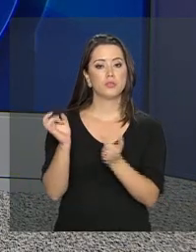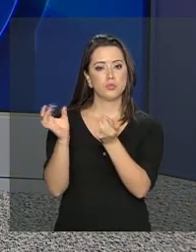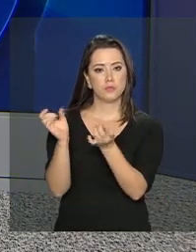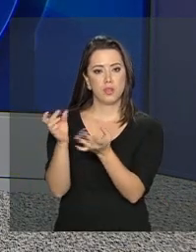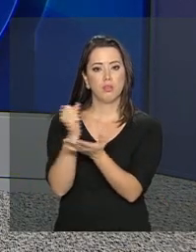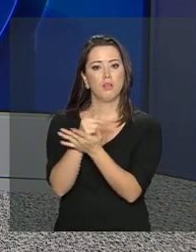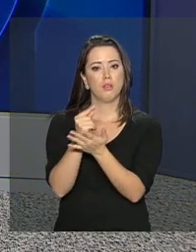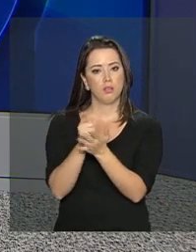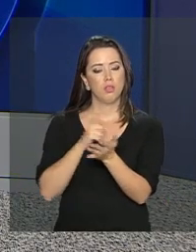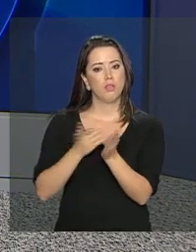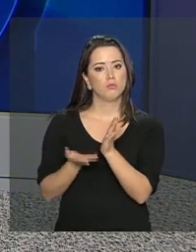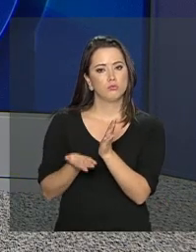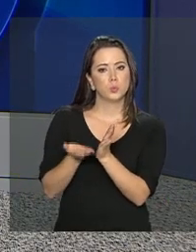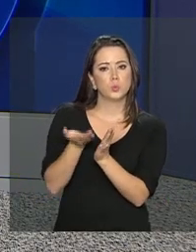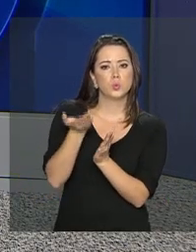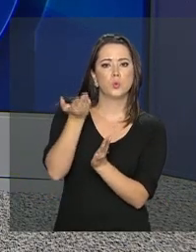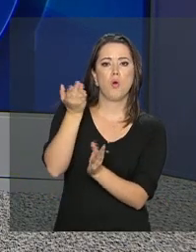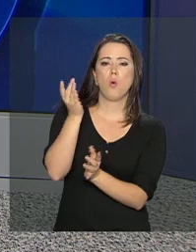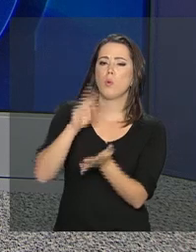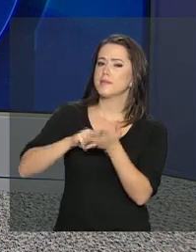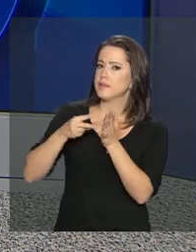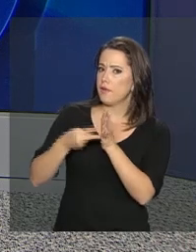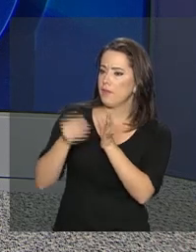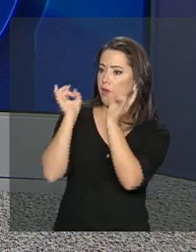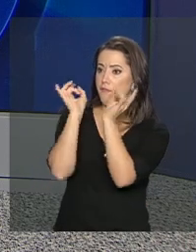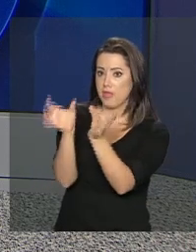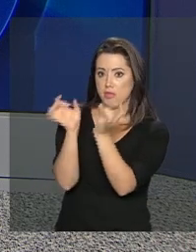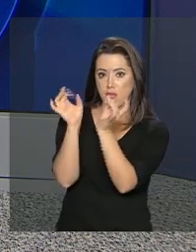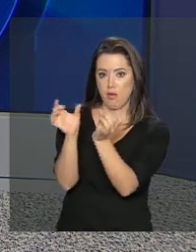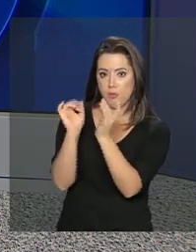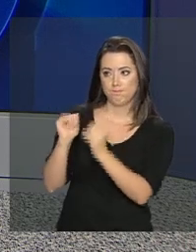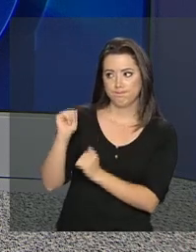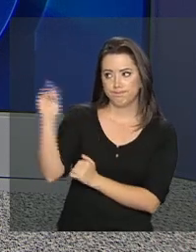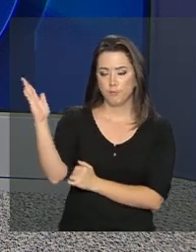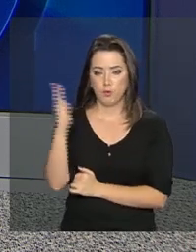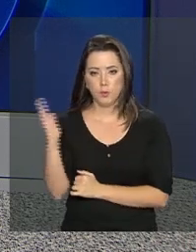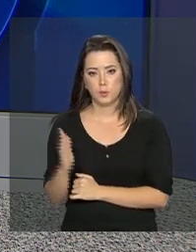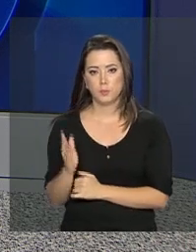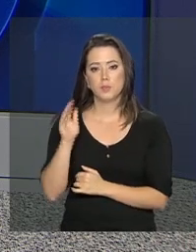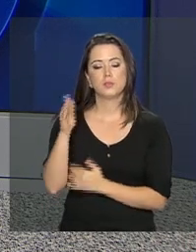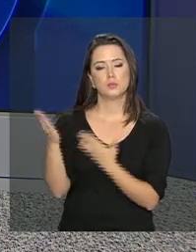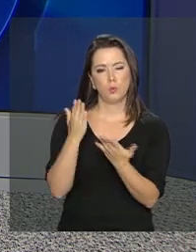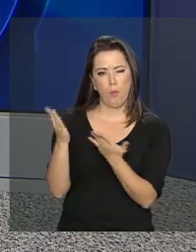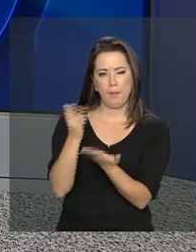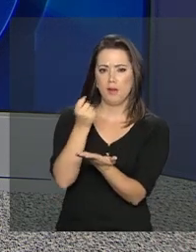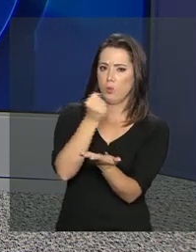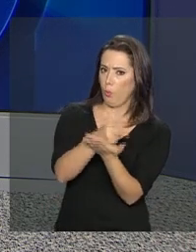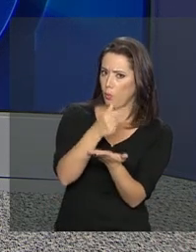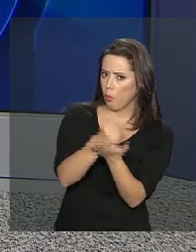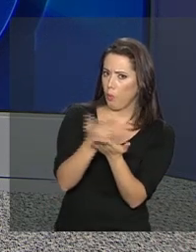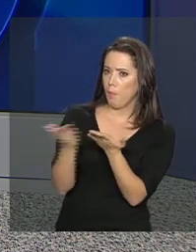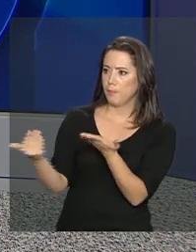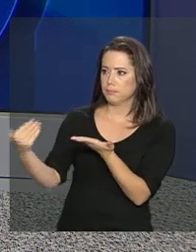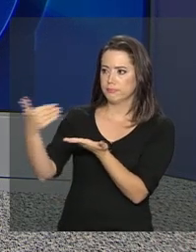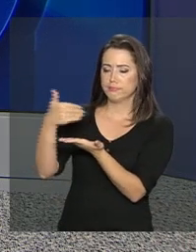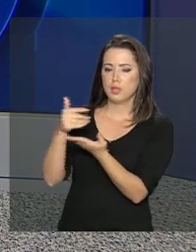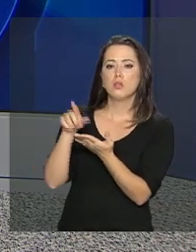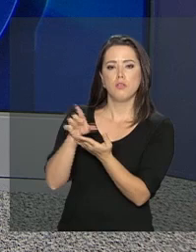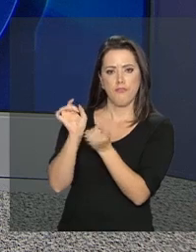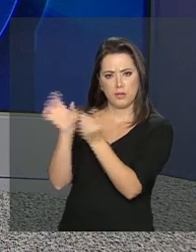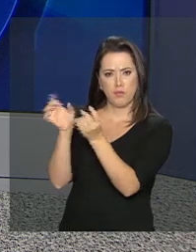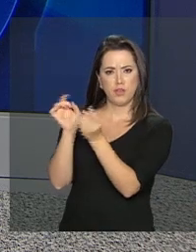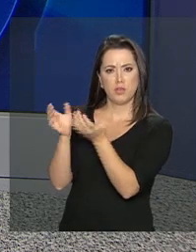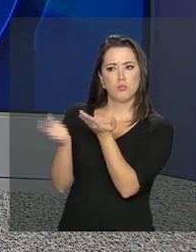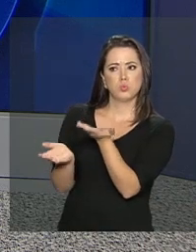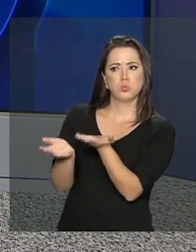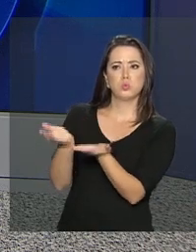registrou superávit ou seja no período o país exportou mais do que importou ao vivo do palácio do planalto repórter